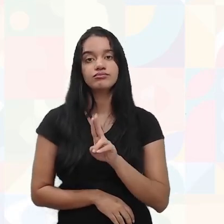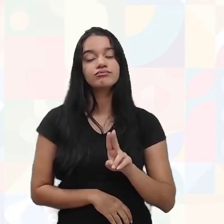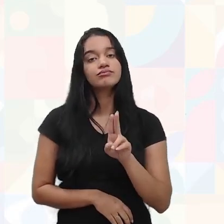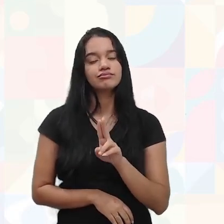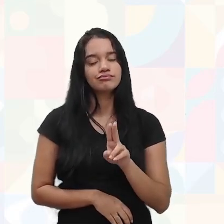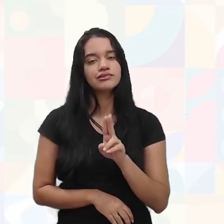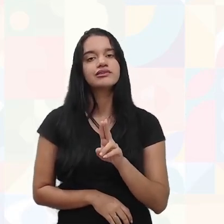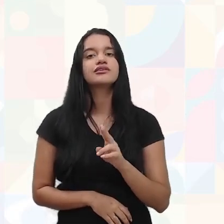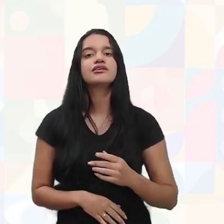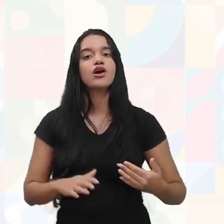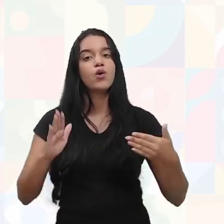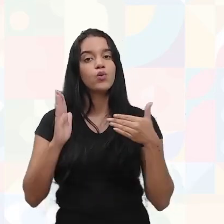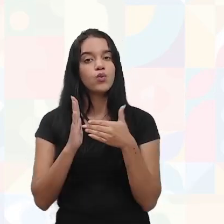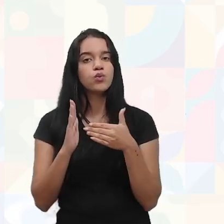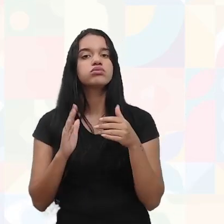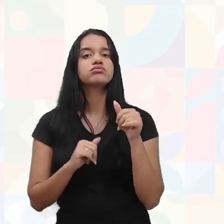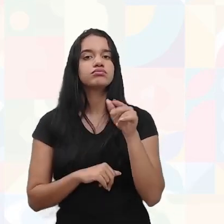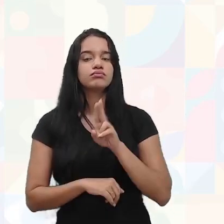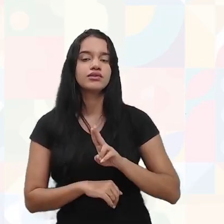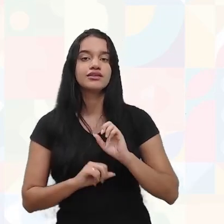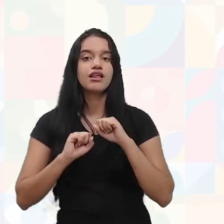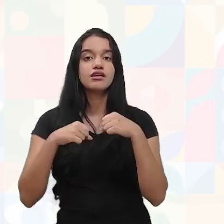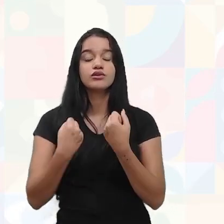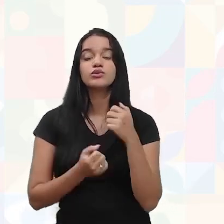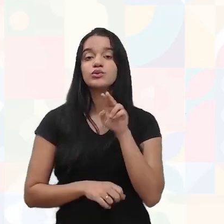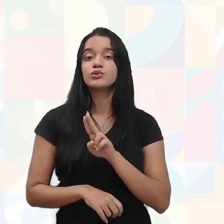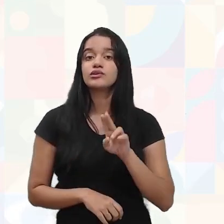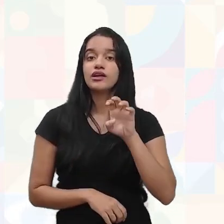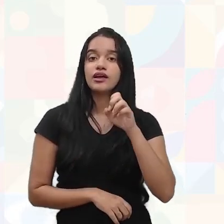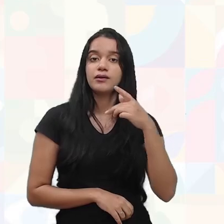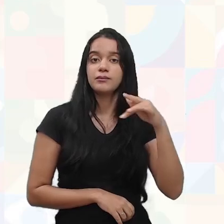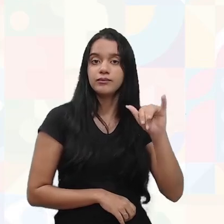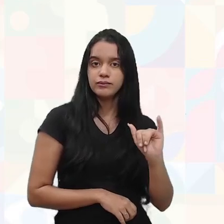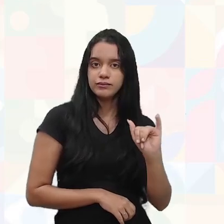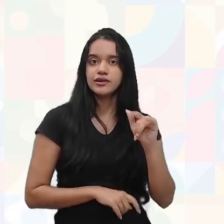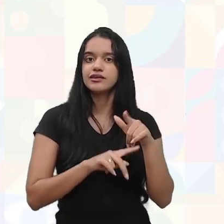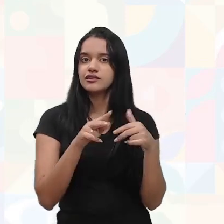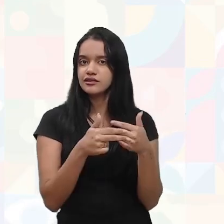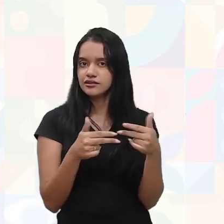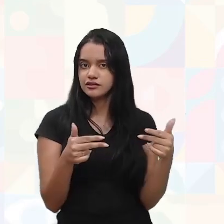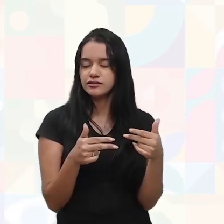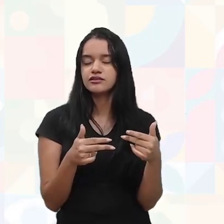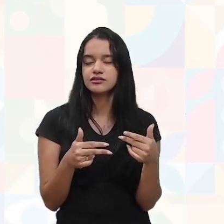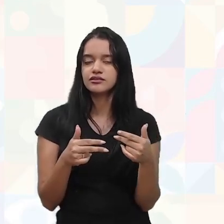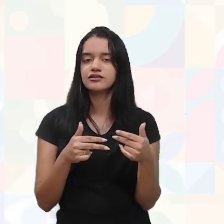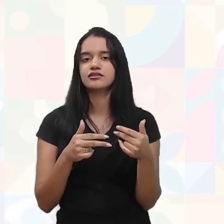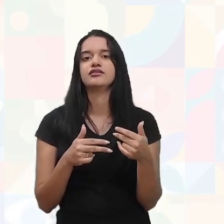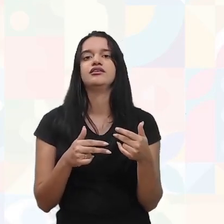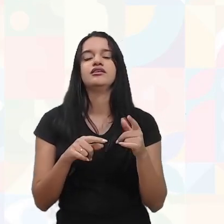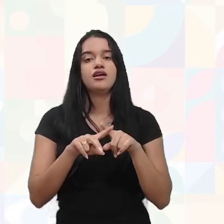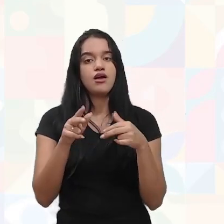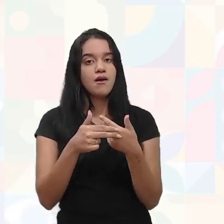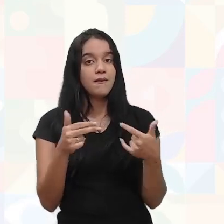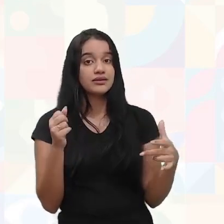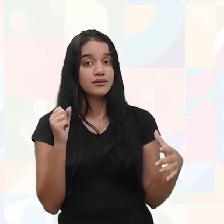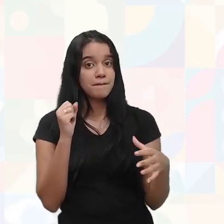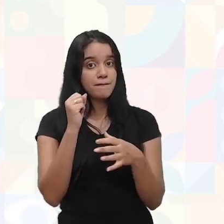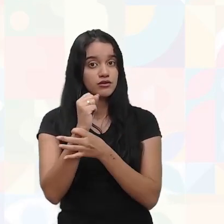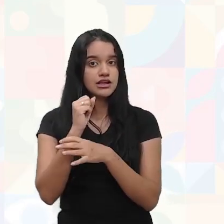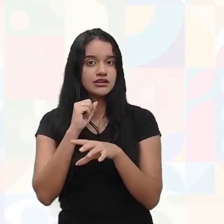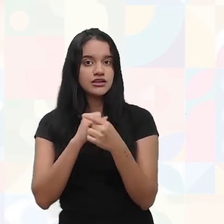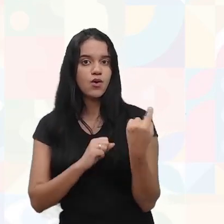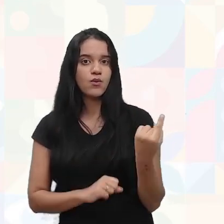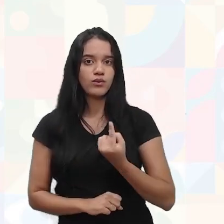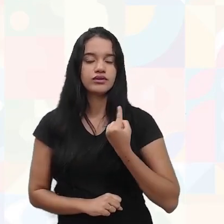a última linha de defesa é o uso dos EPIs, que são nada mais do que dispositivos de proteção